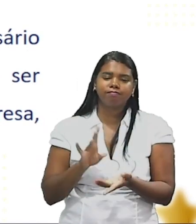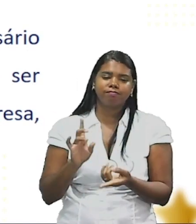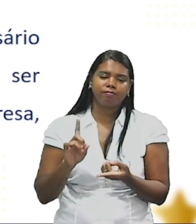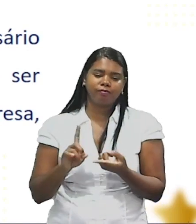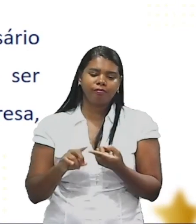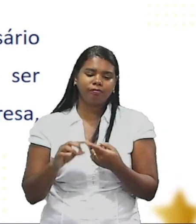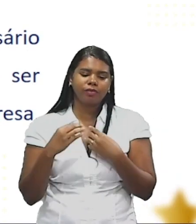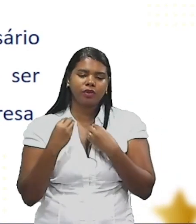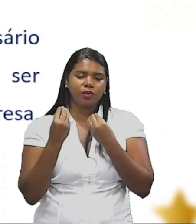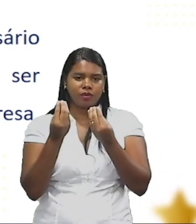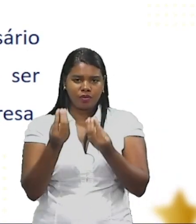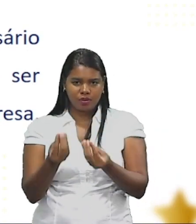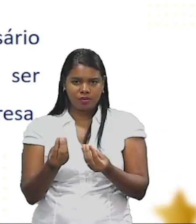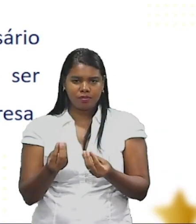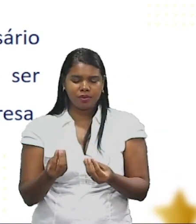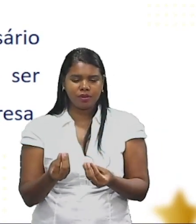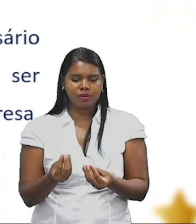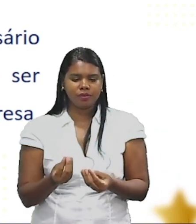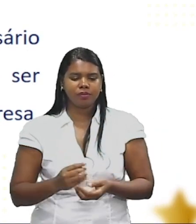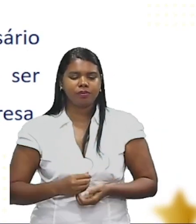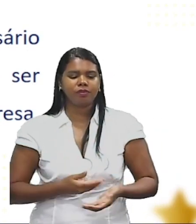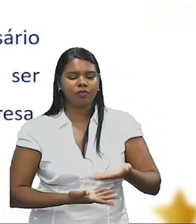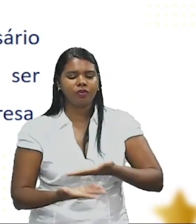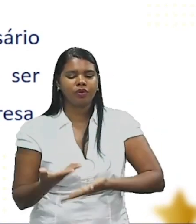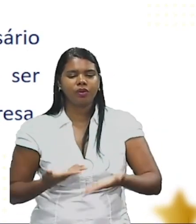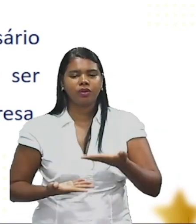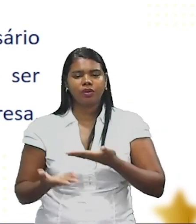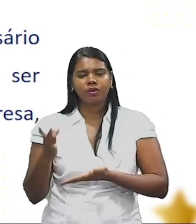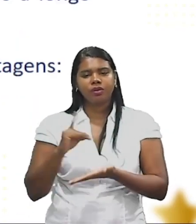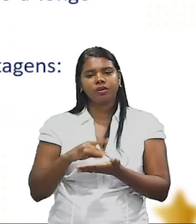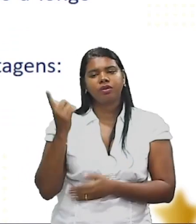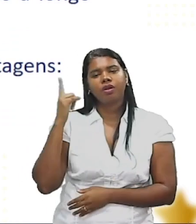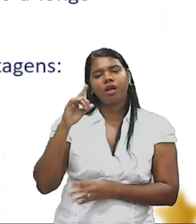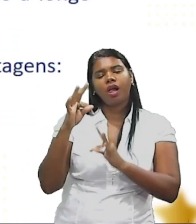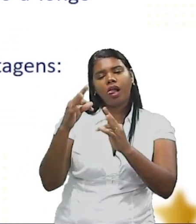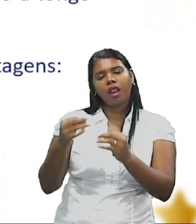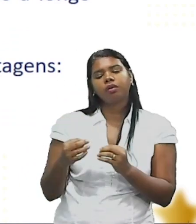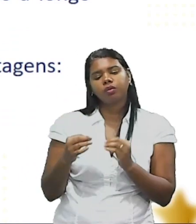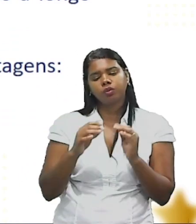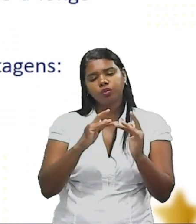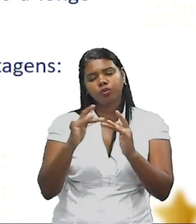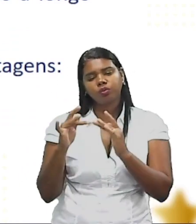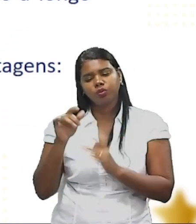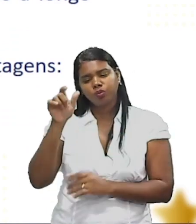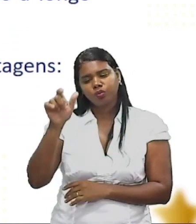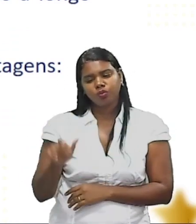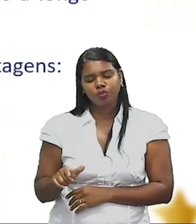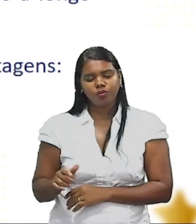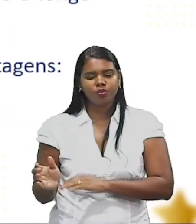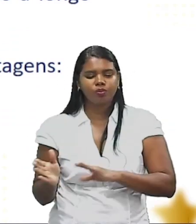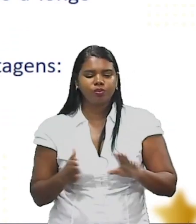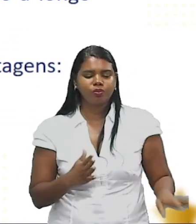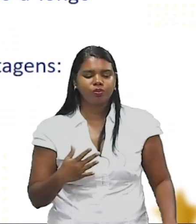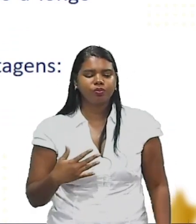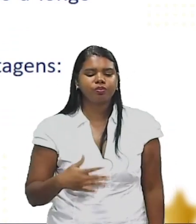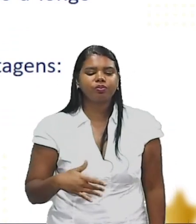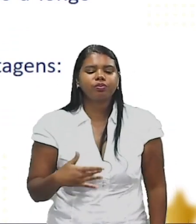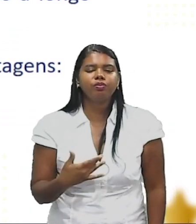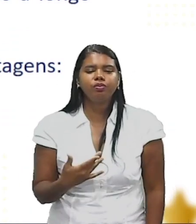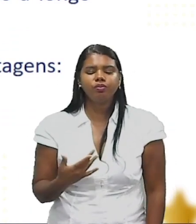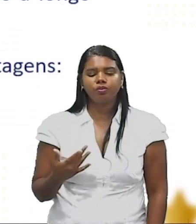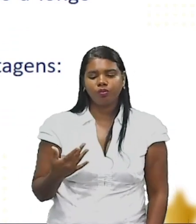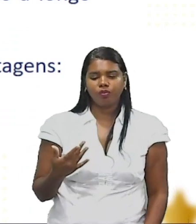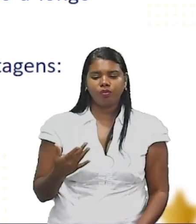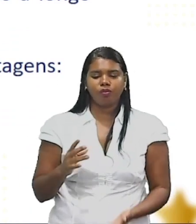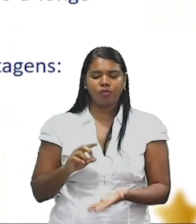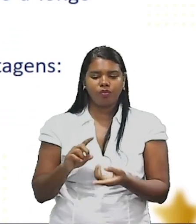Do oferecimento do serviço, mas leva em consideração todos os contatos, certo? Estima-se que ser 5 vezes